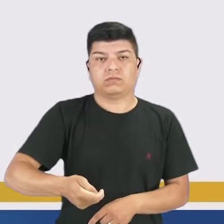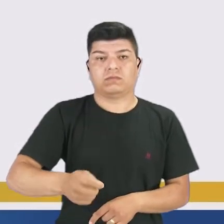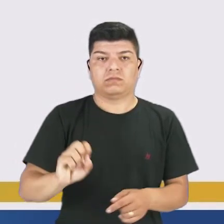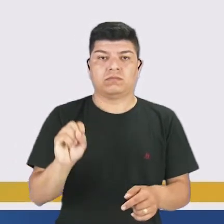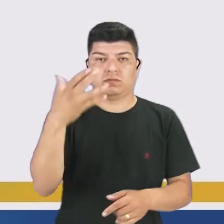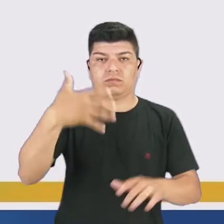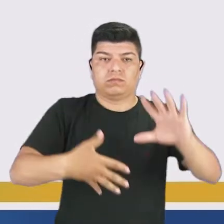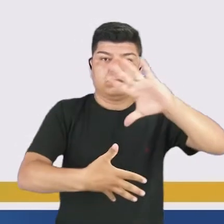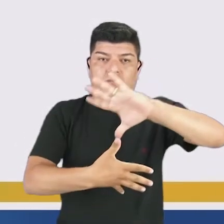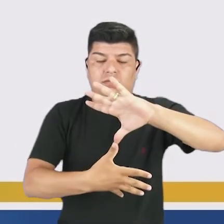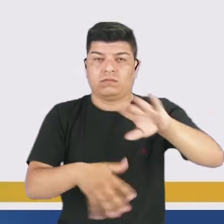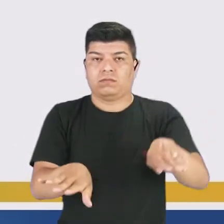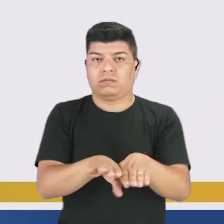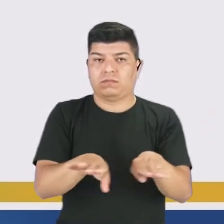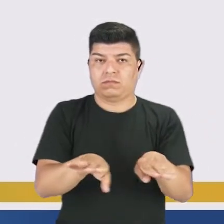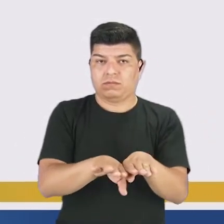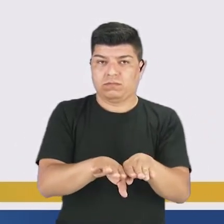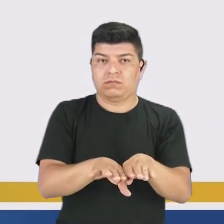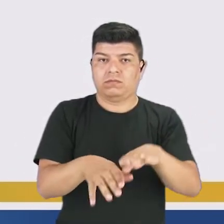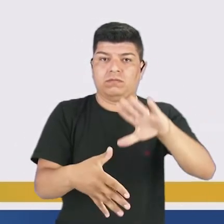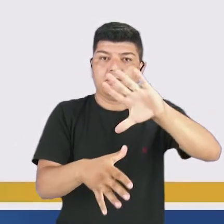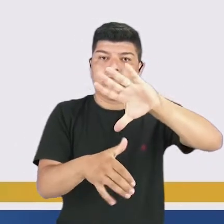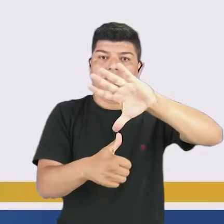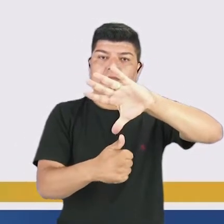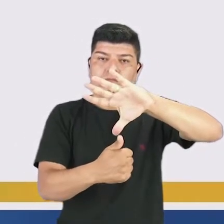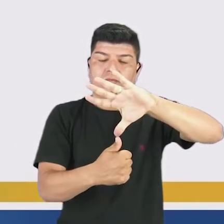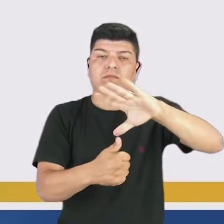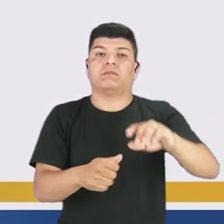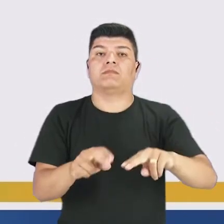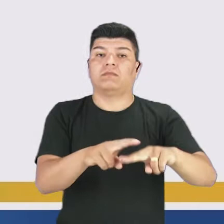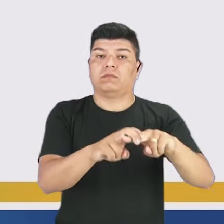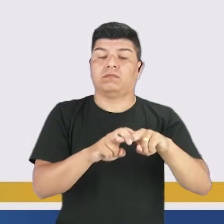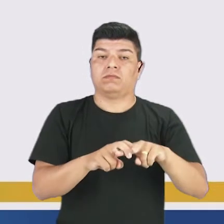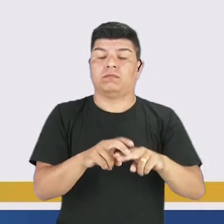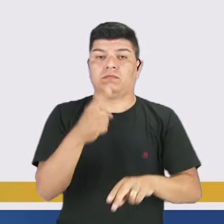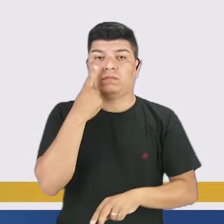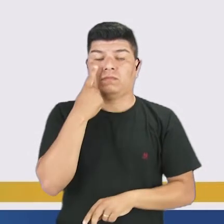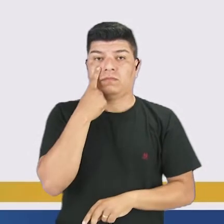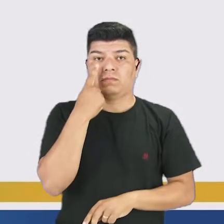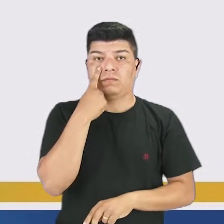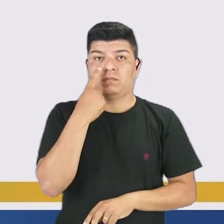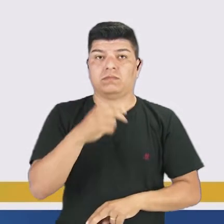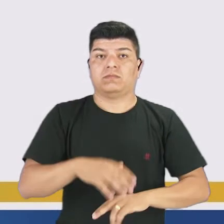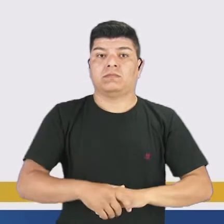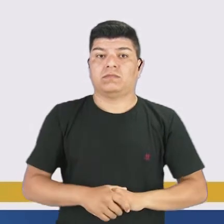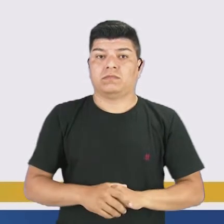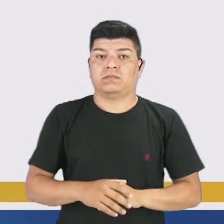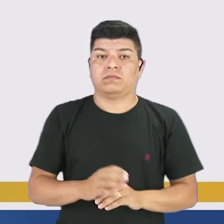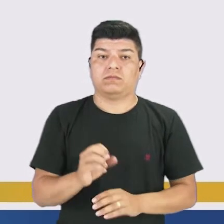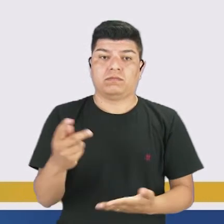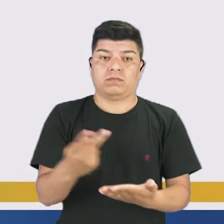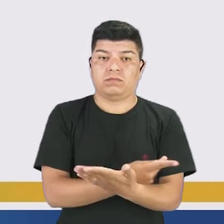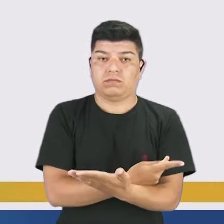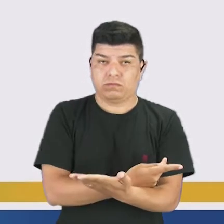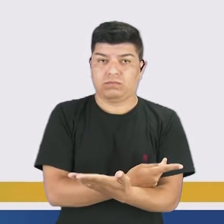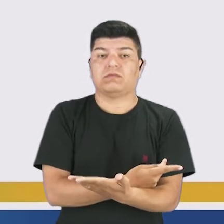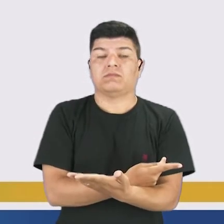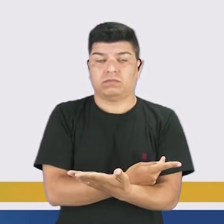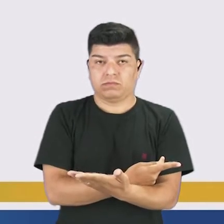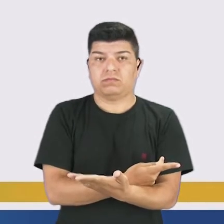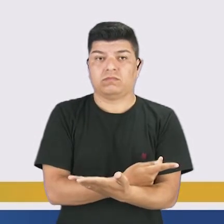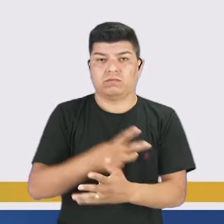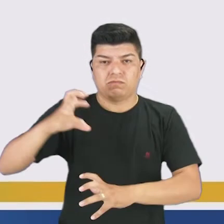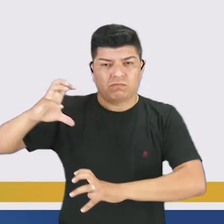América Latina e na América do Sul. Então vejam que muitos casos houveram